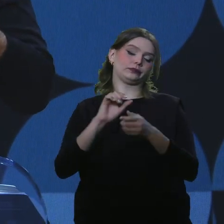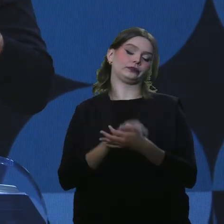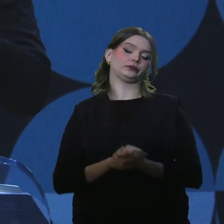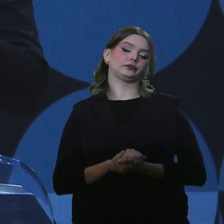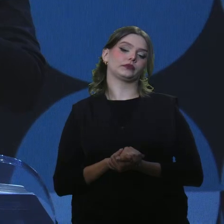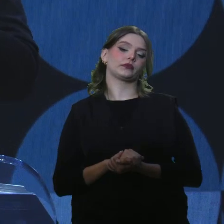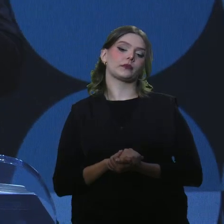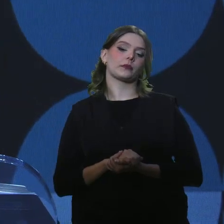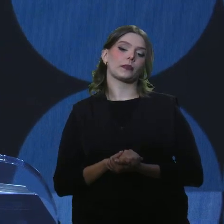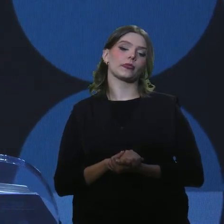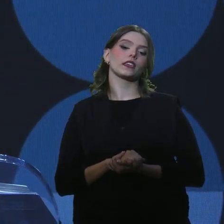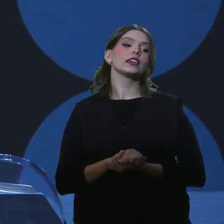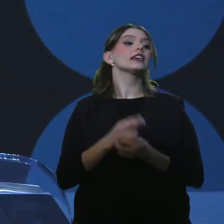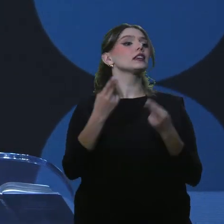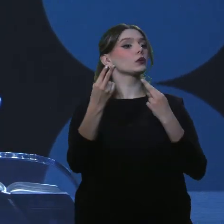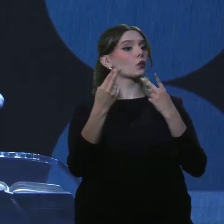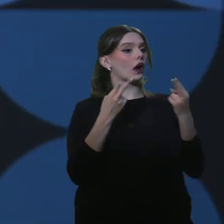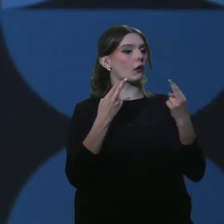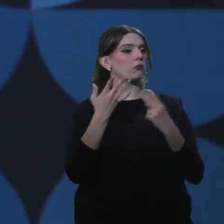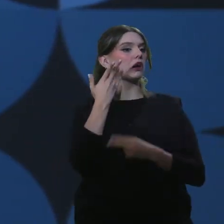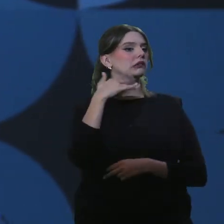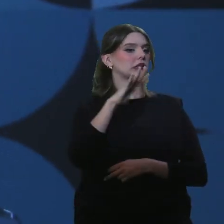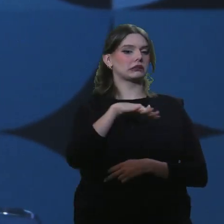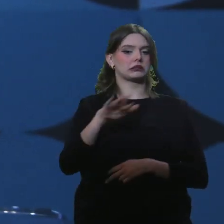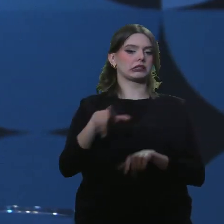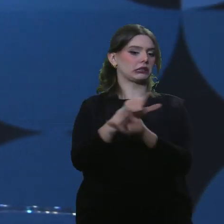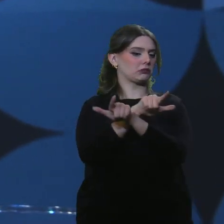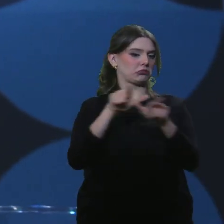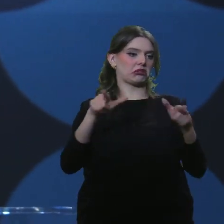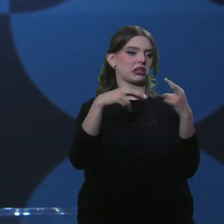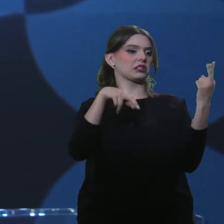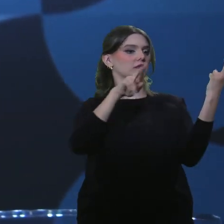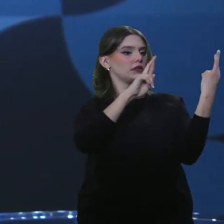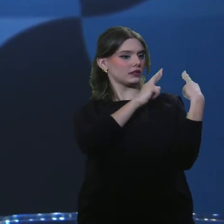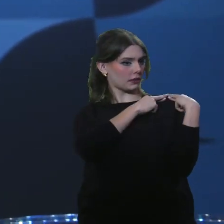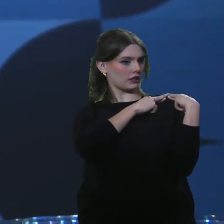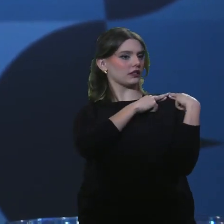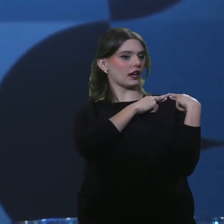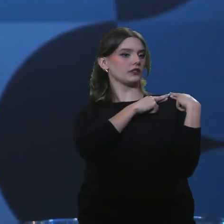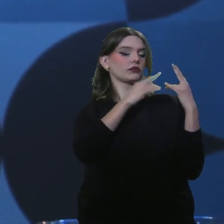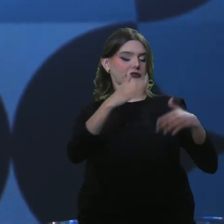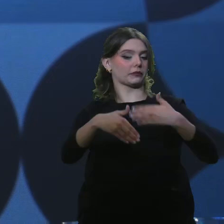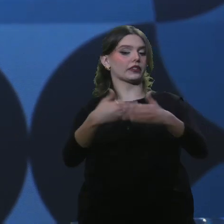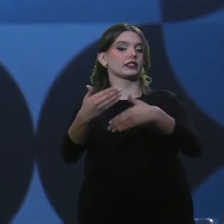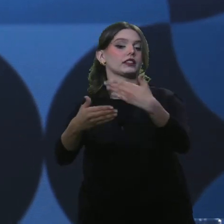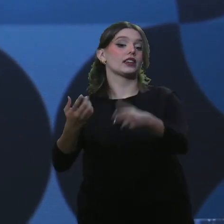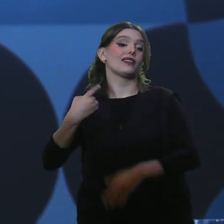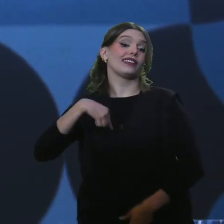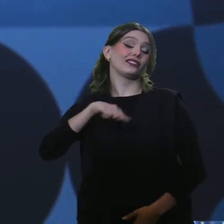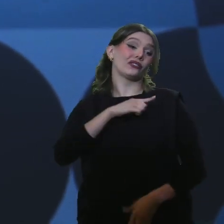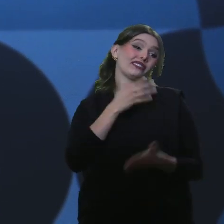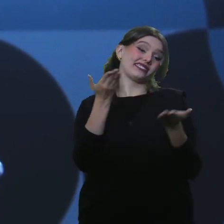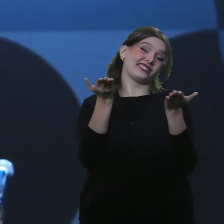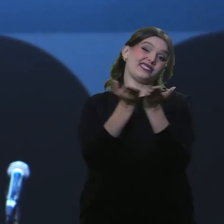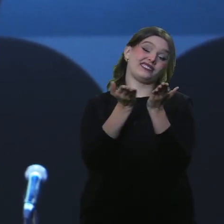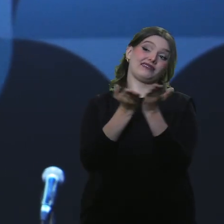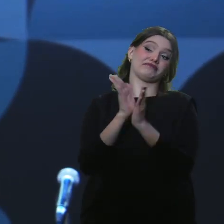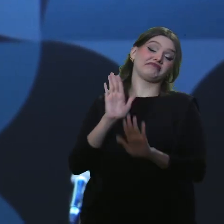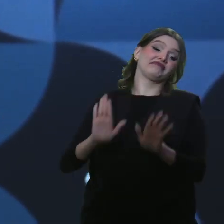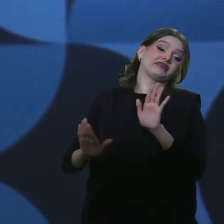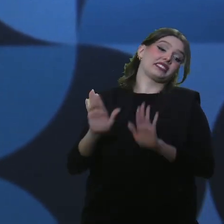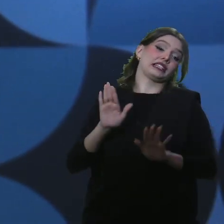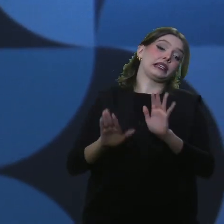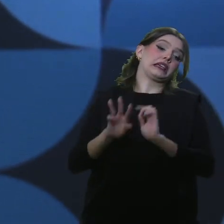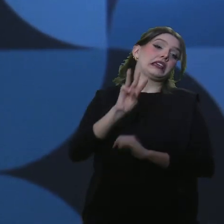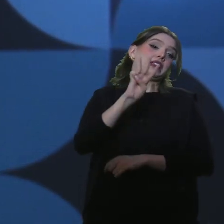Senão, assim como uma criança que não assume suas próprias responsabilidades de acordo com a idade que ela tem, nós somos cristãos que às vezes ficam